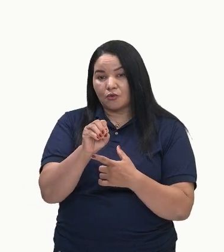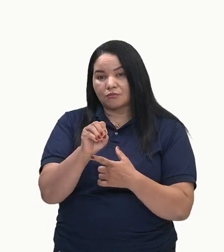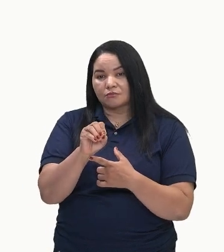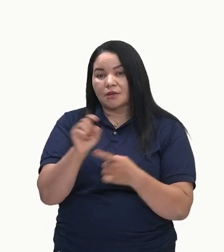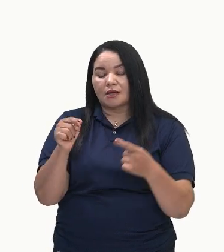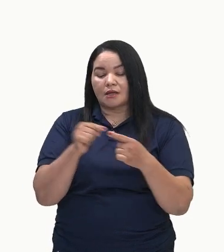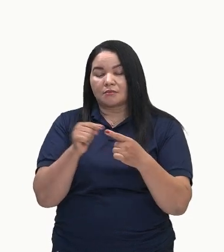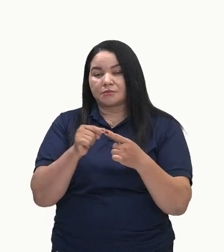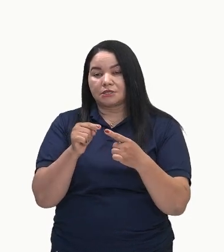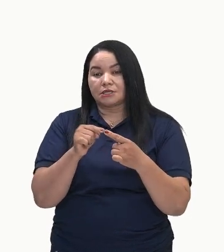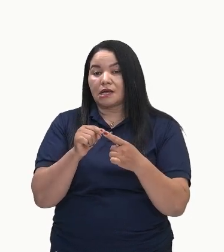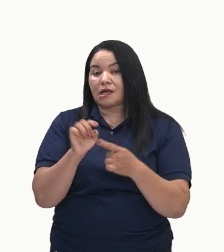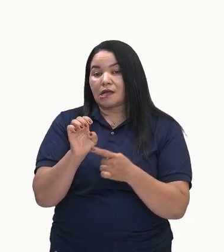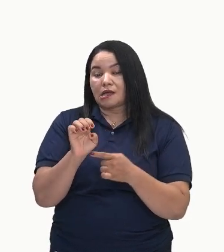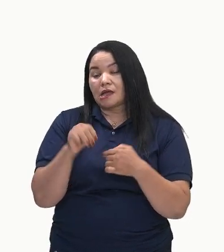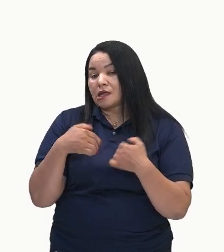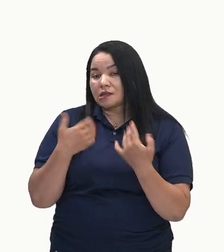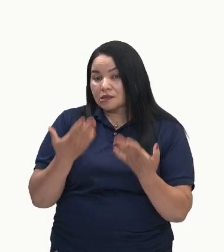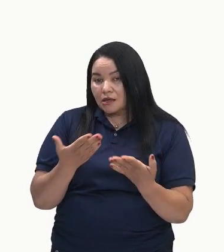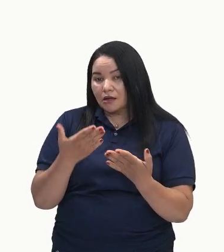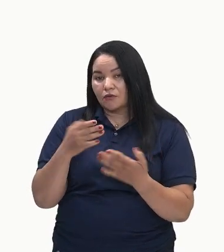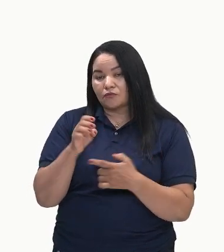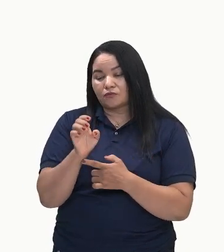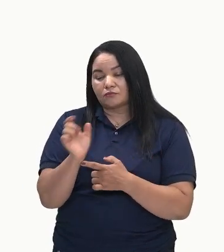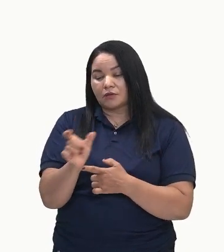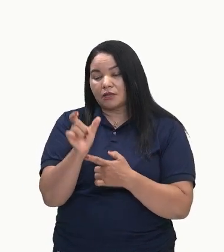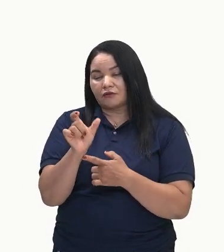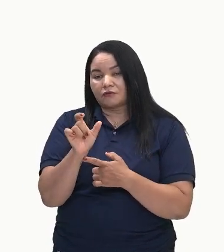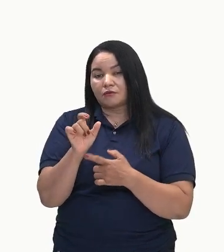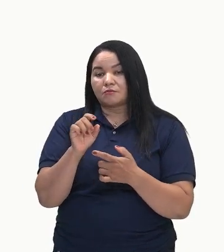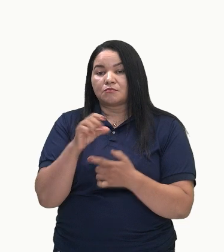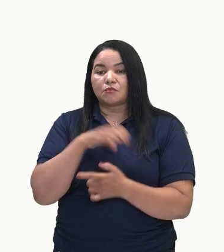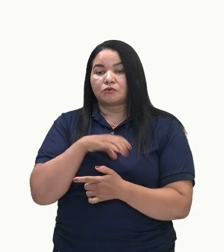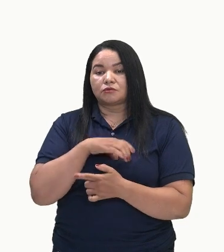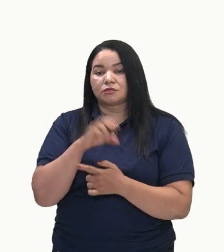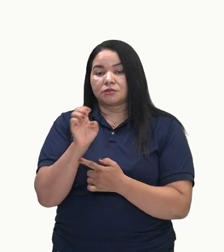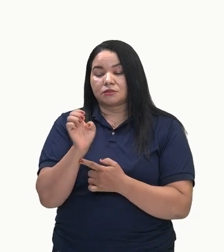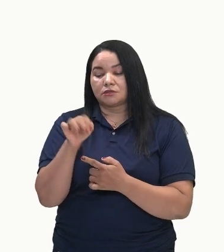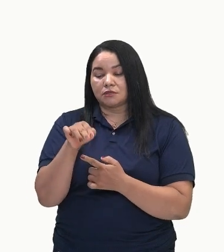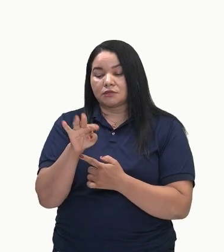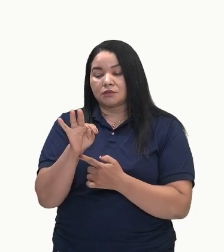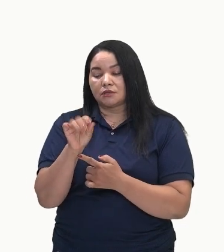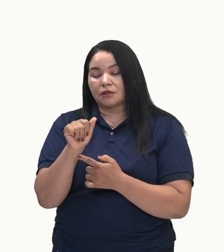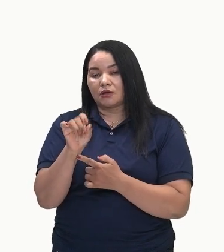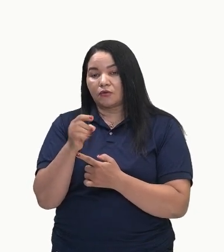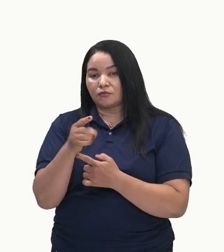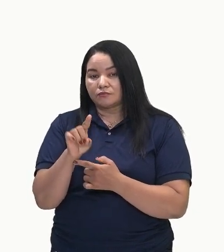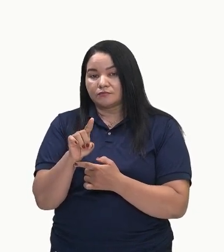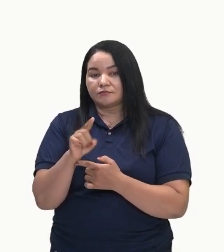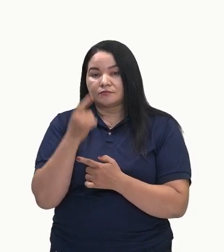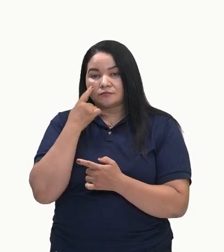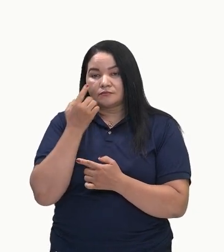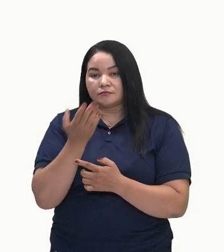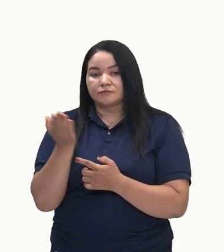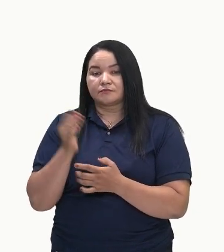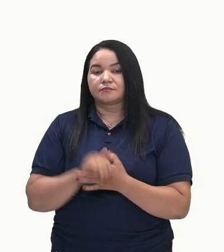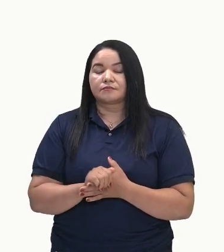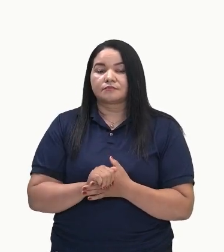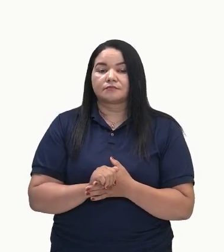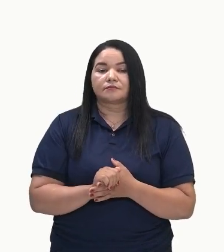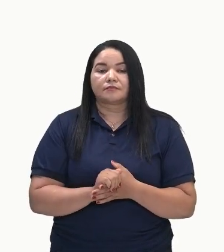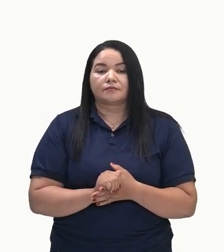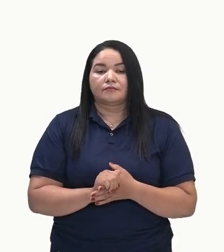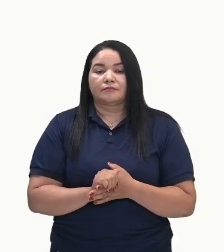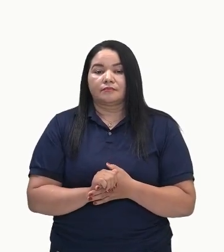funcionando como um advérbio, né? Como uma linking word. Então, we decided to